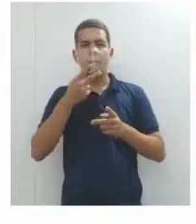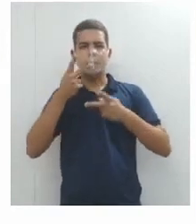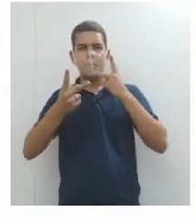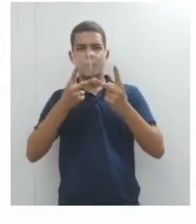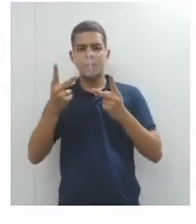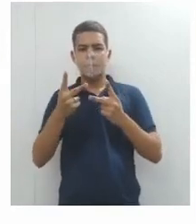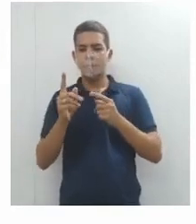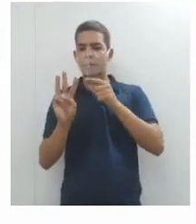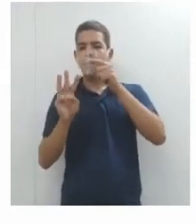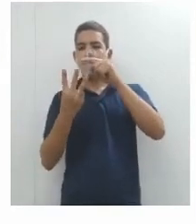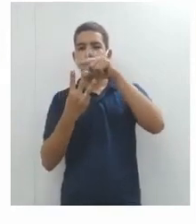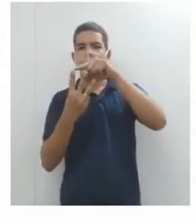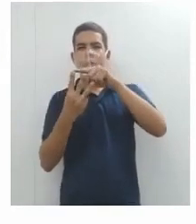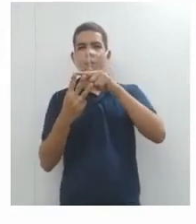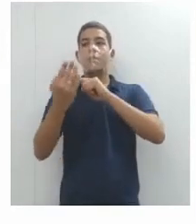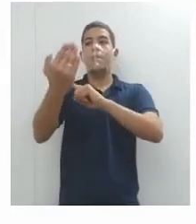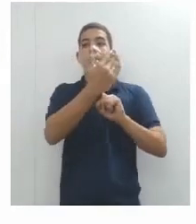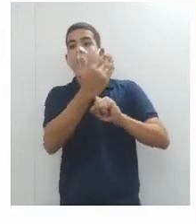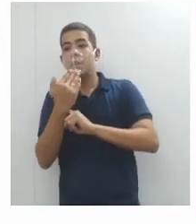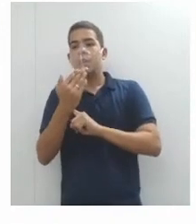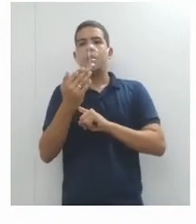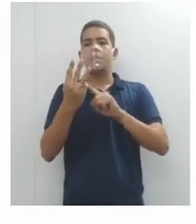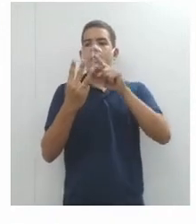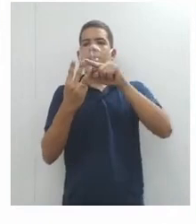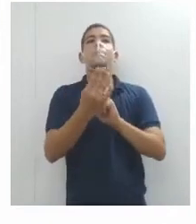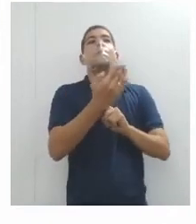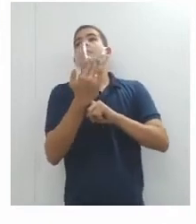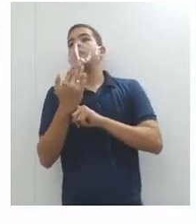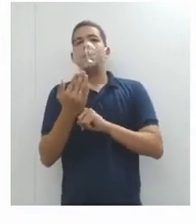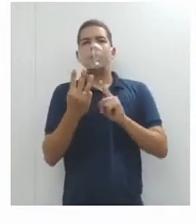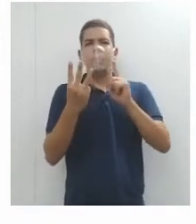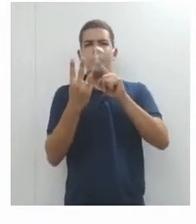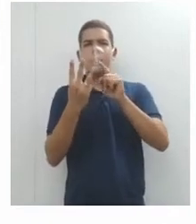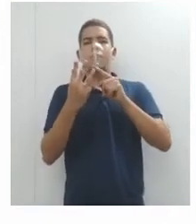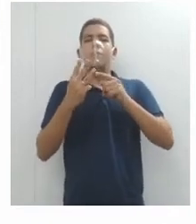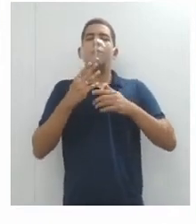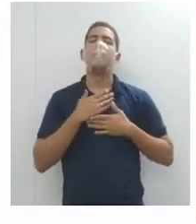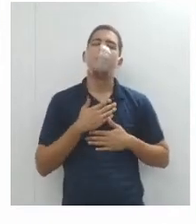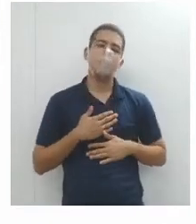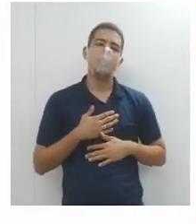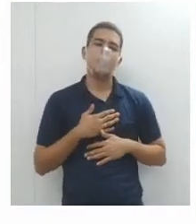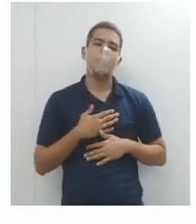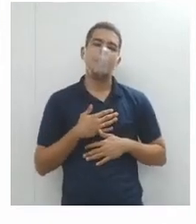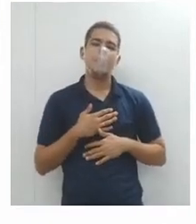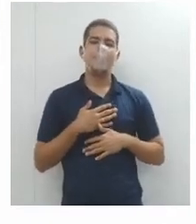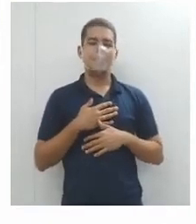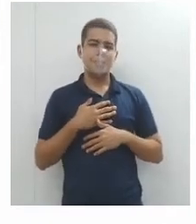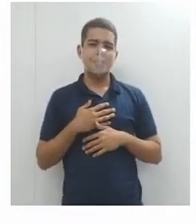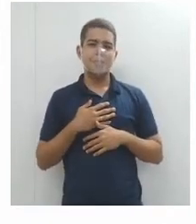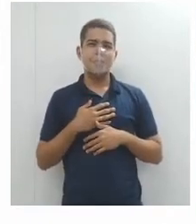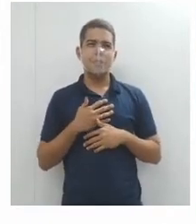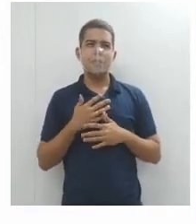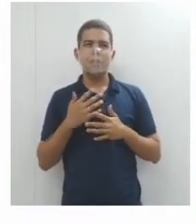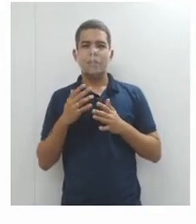primeiro quadrinho ele grita socorro, no segundo quadrinho ele grita socorro, no terceiro quadrinho ele diz ufa, né?